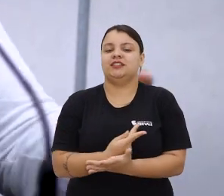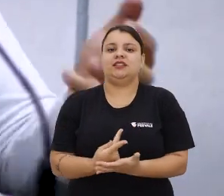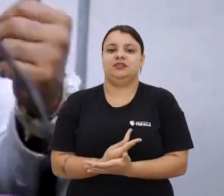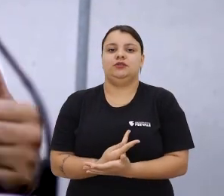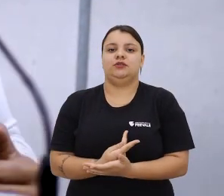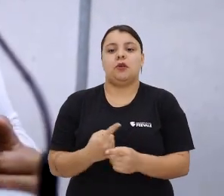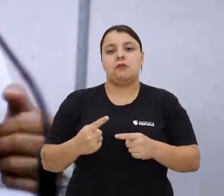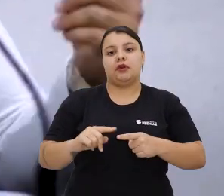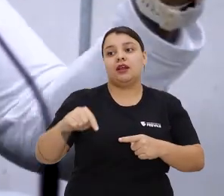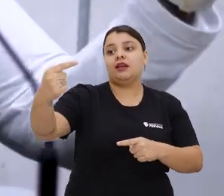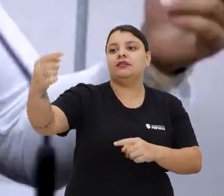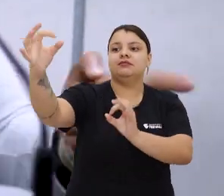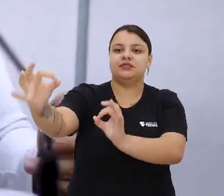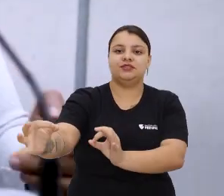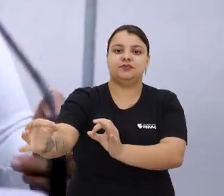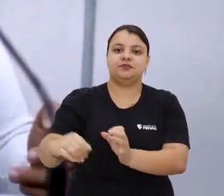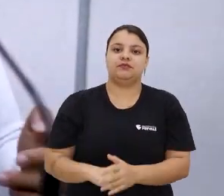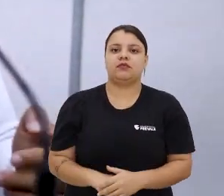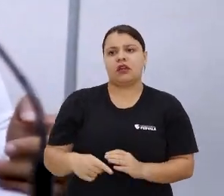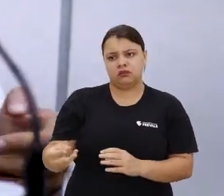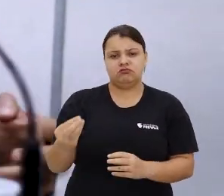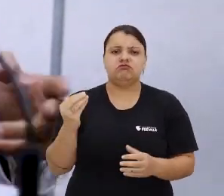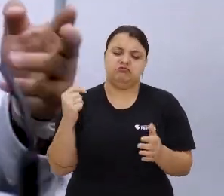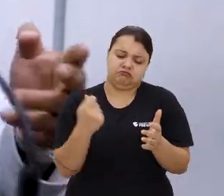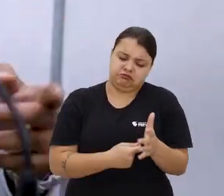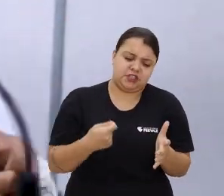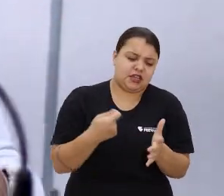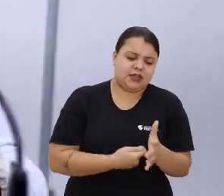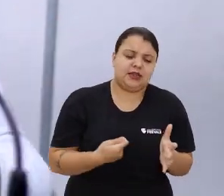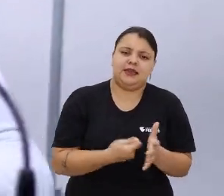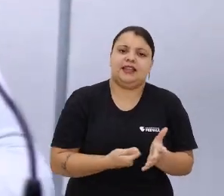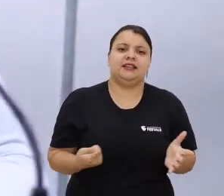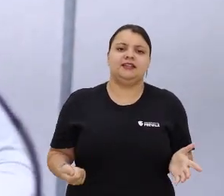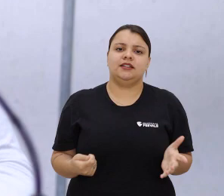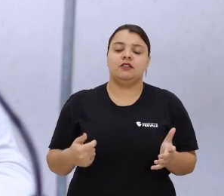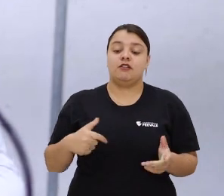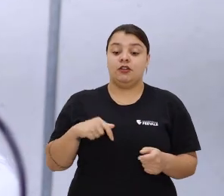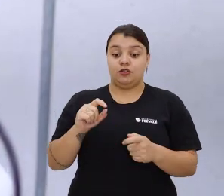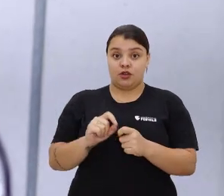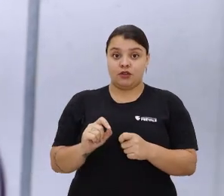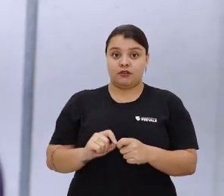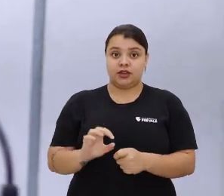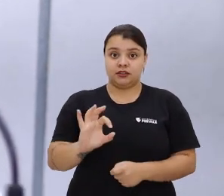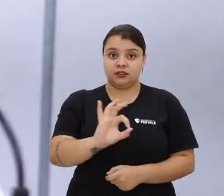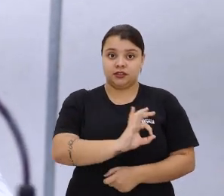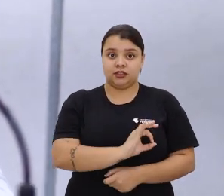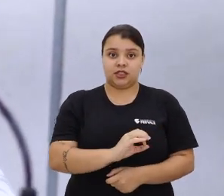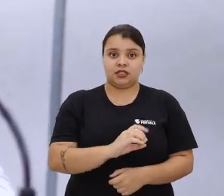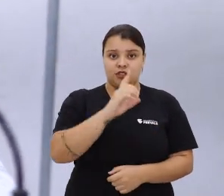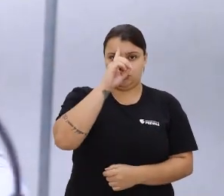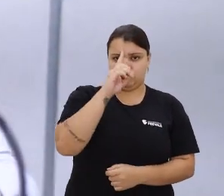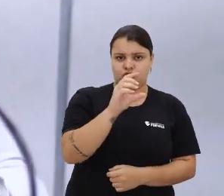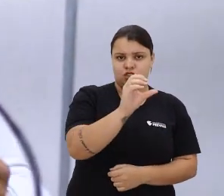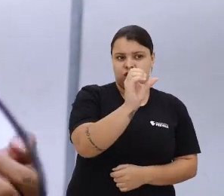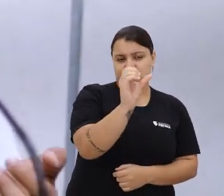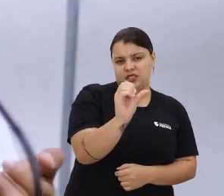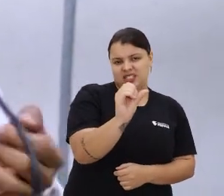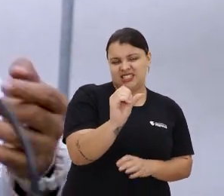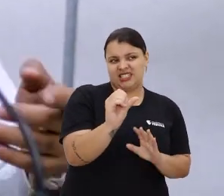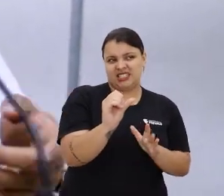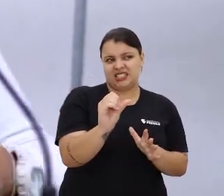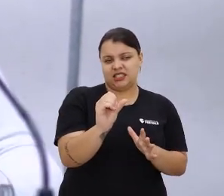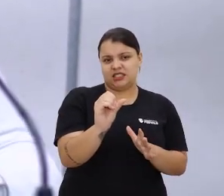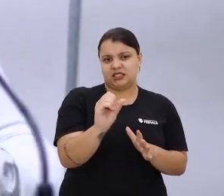munição para eles virem contra mim. E eles tentaram no primeiro momento. Tanto que quando eu faço a denúncia no dia 6, não